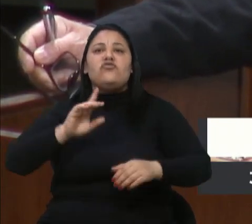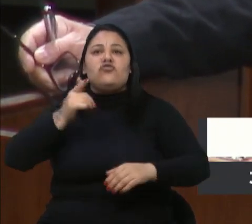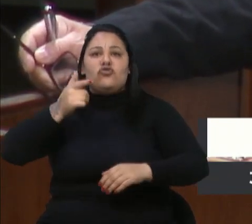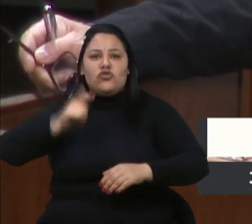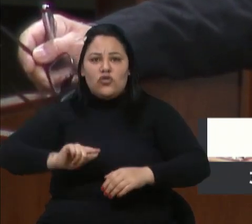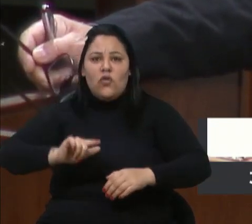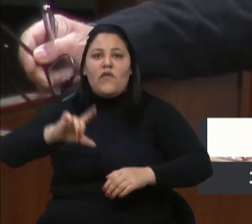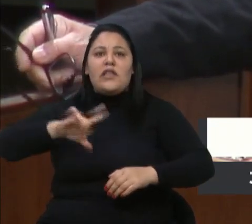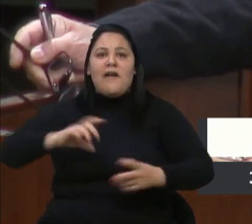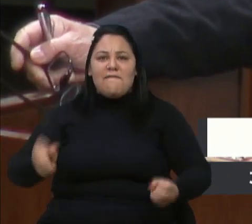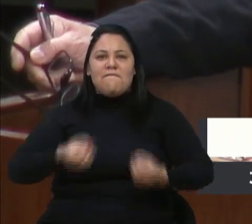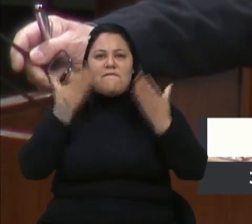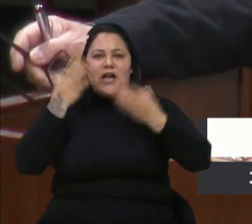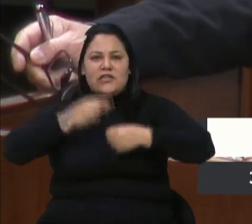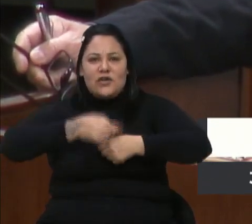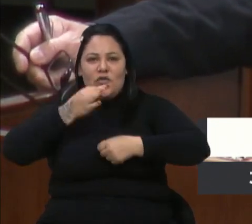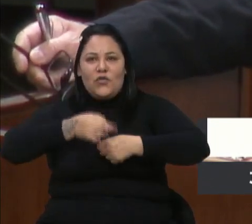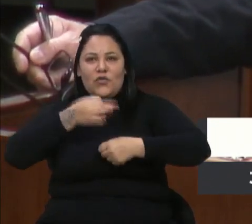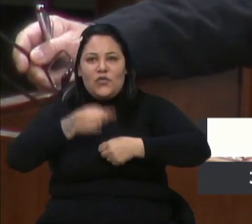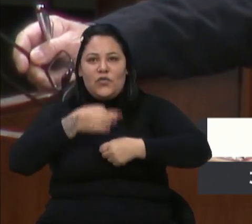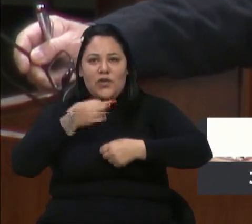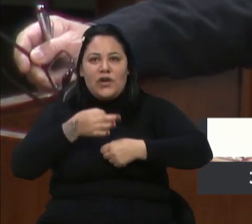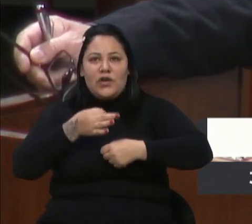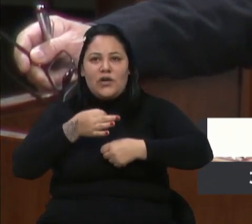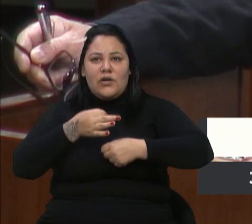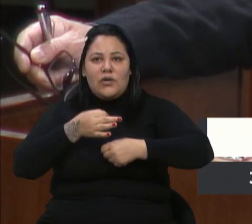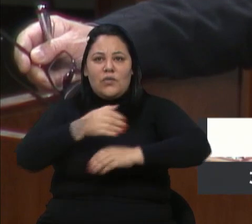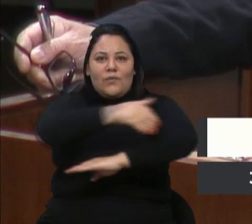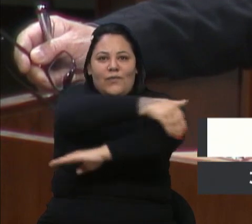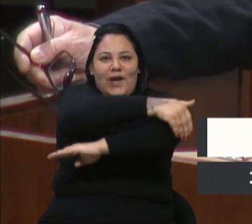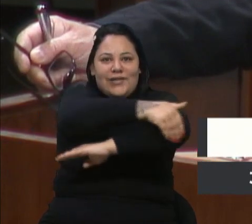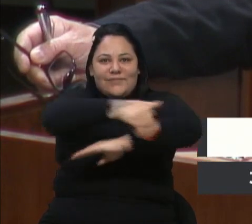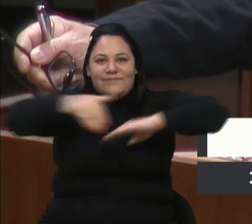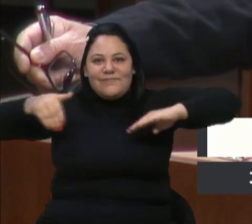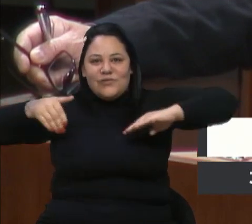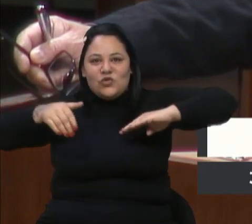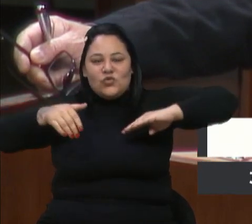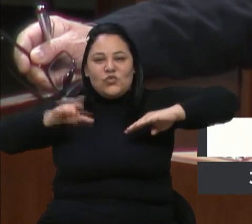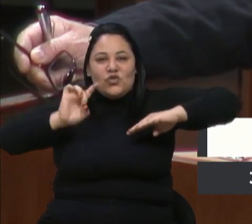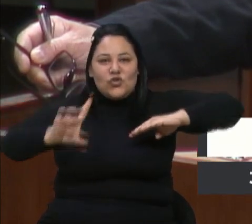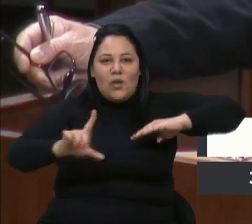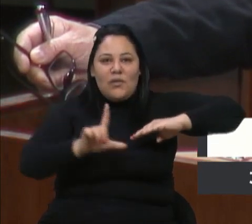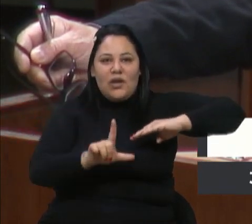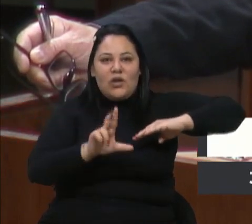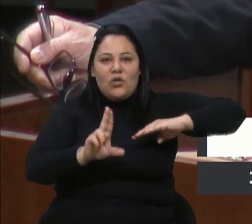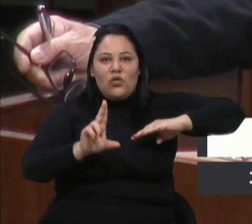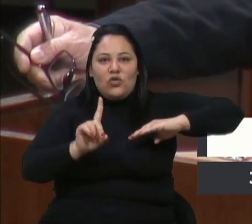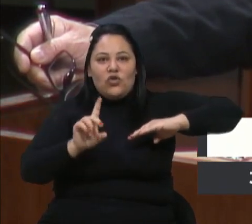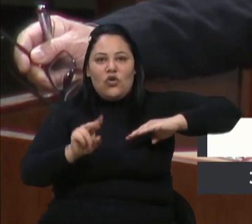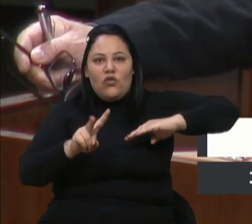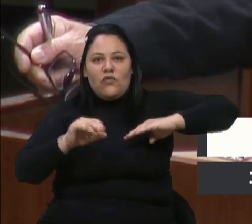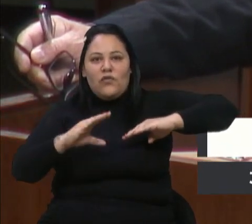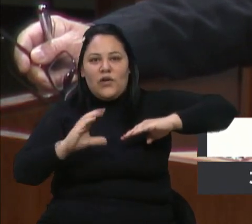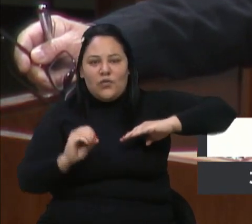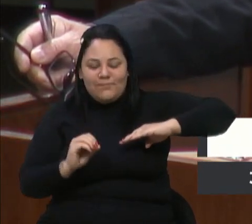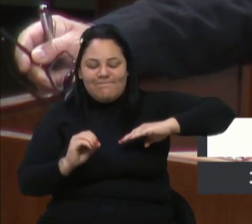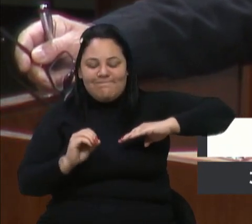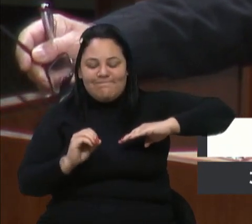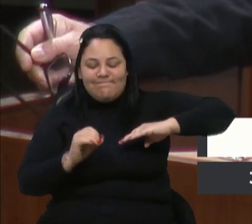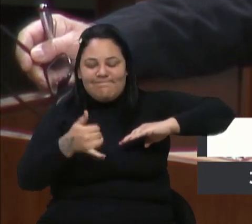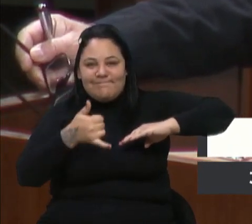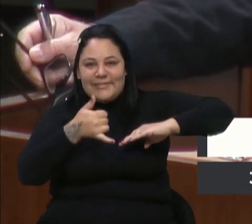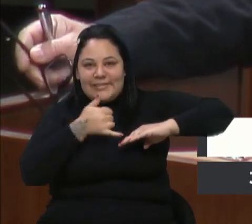com acesso somente pela Ludovico Cavinato. Então, a Demétrio Niederauer, infelizmente, uma tristeza